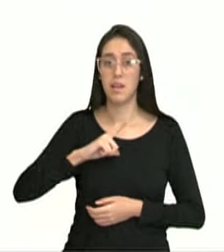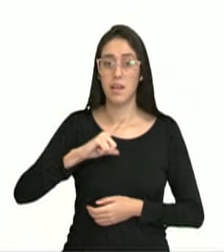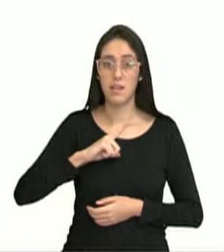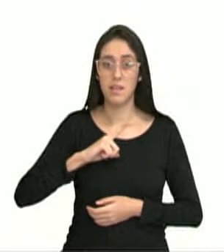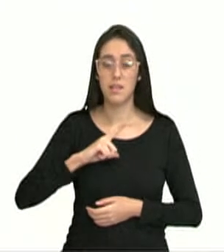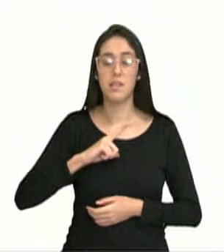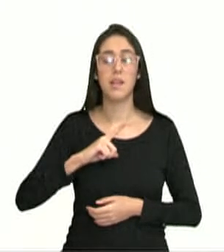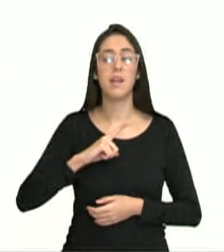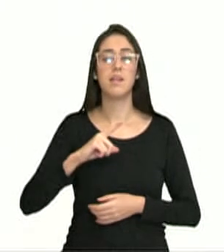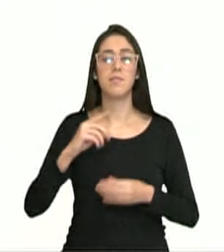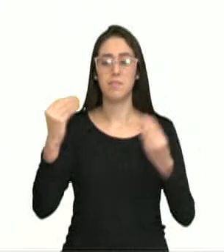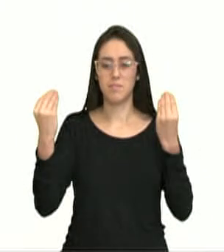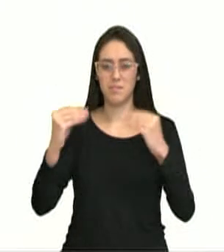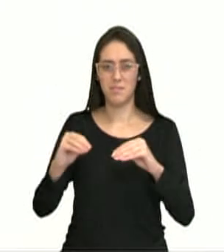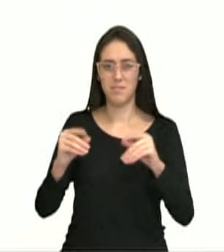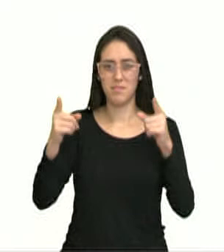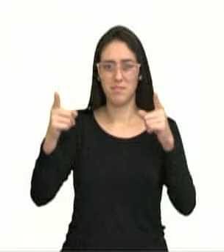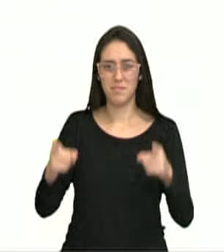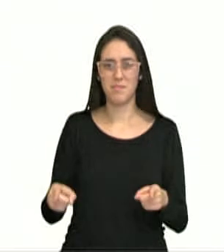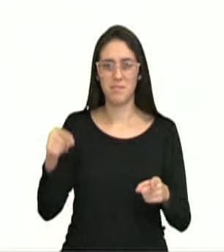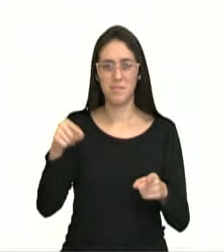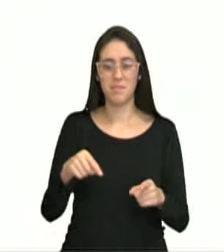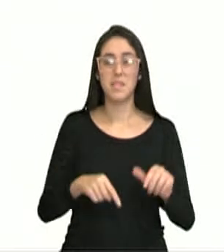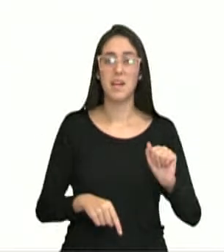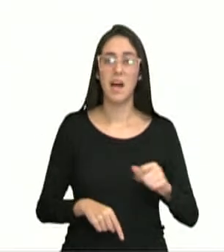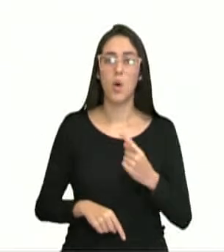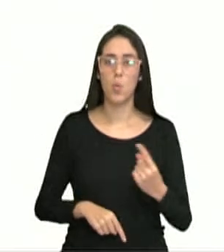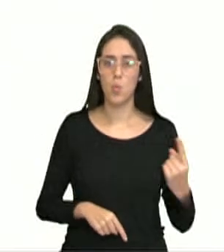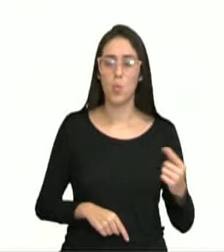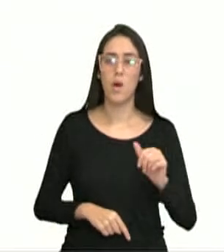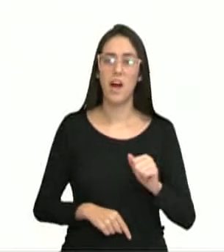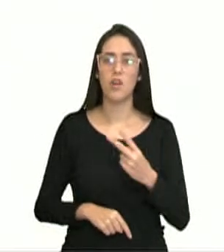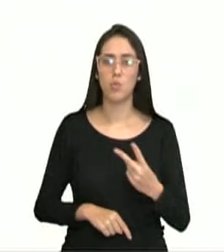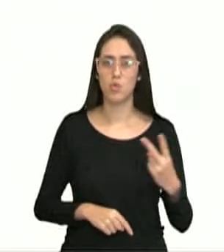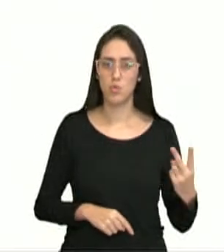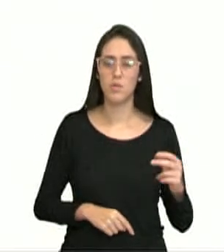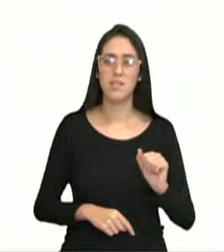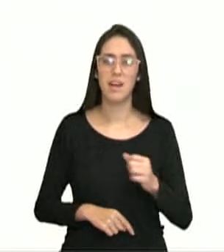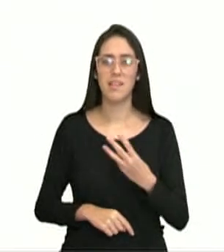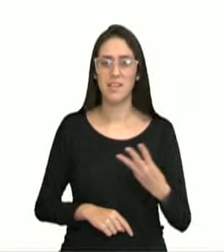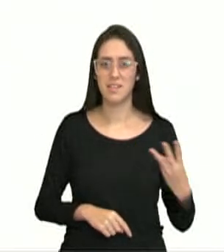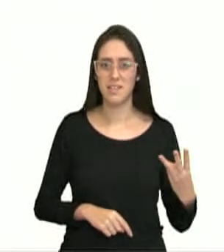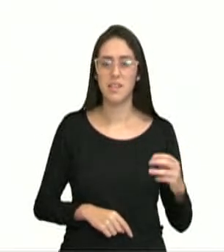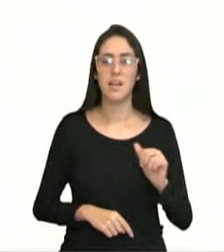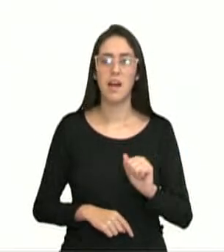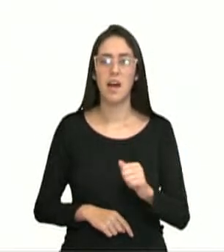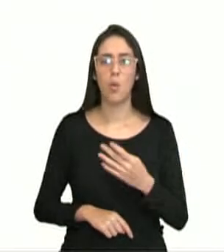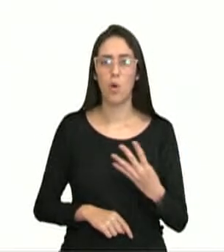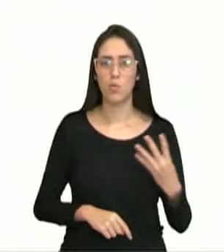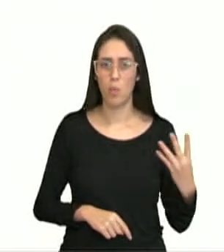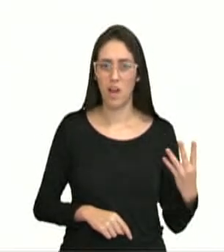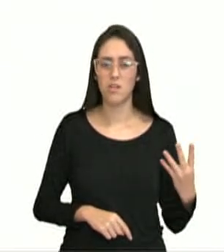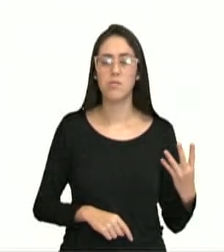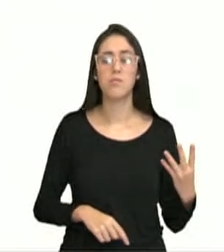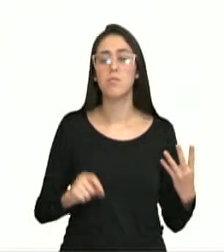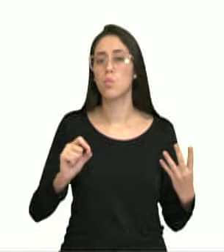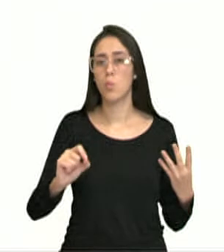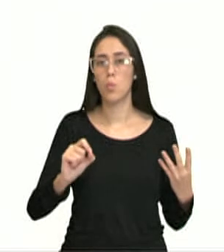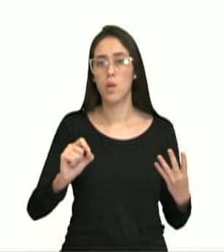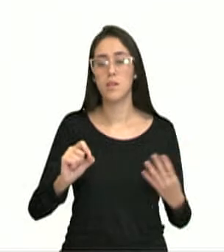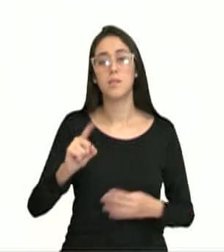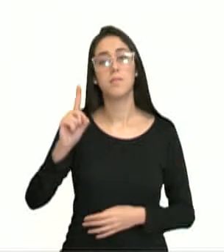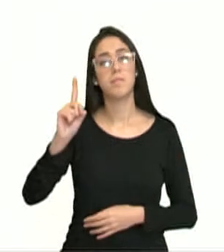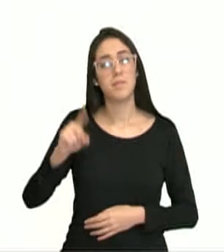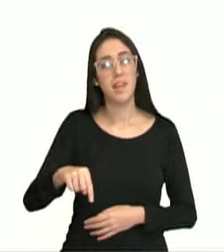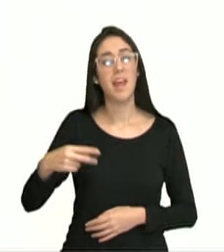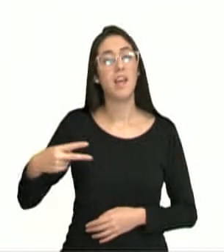os elementos lá dentro da matriz A11, A22, A33 e A44 são